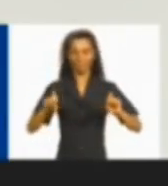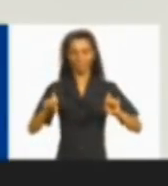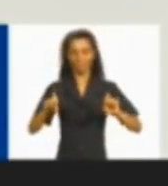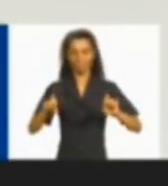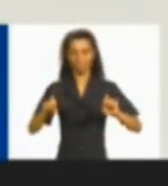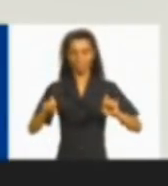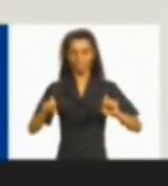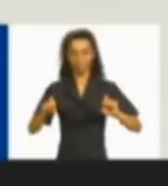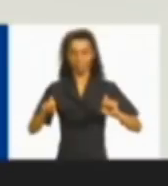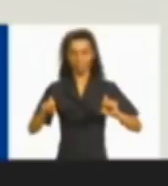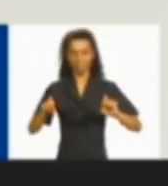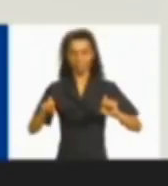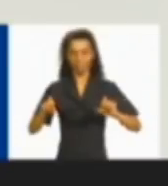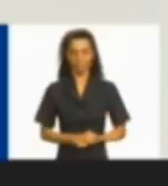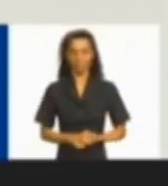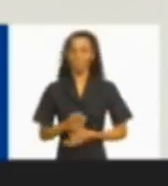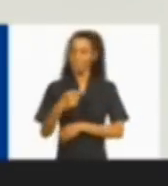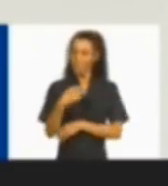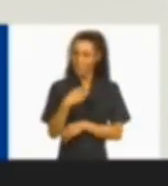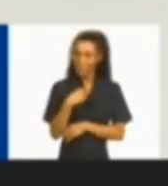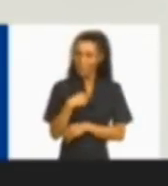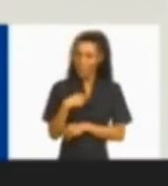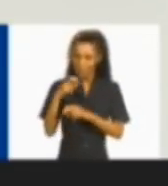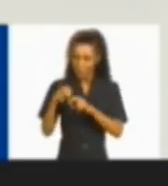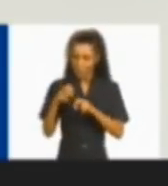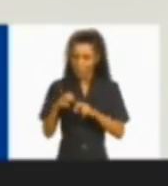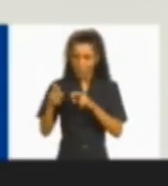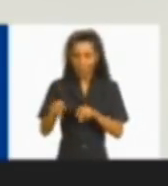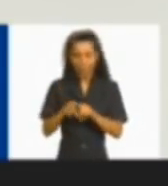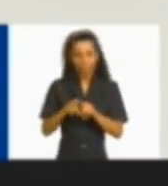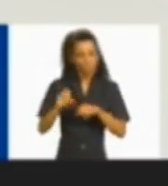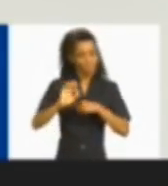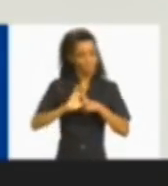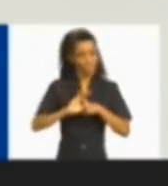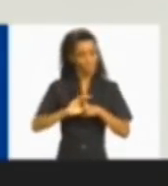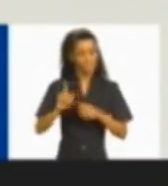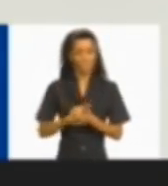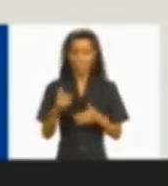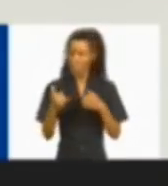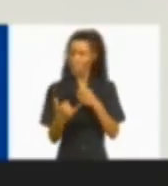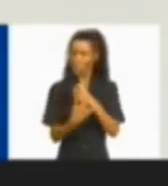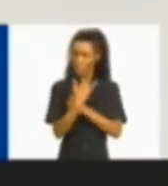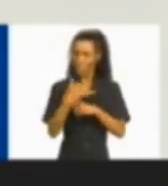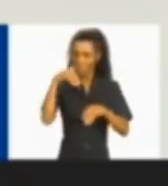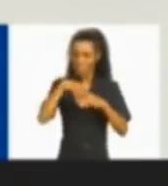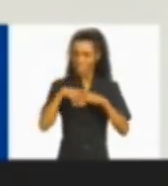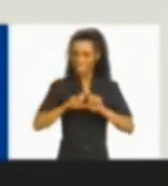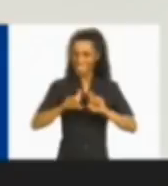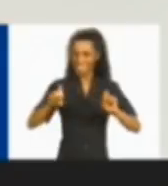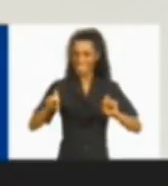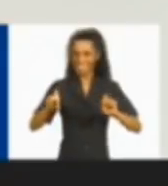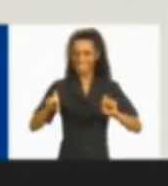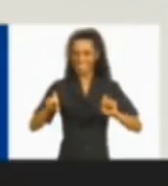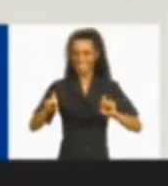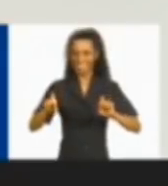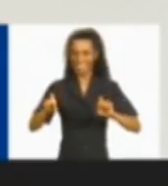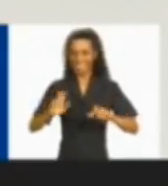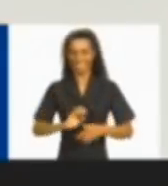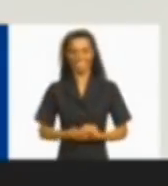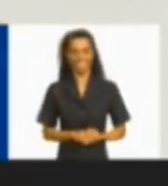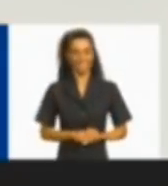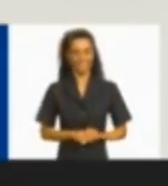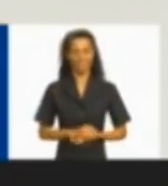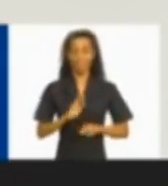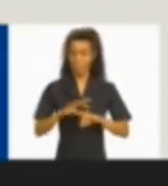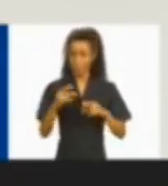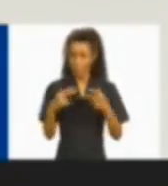Calef, 5555. Rejane Webster de Carvalho, produtora rural e advogada. Não se engane, vote na Rejane,